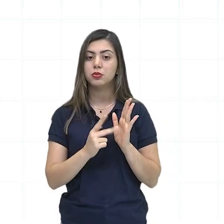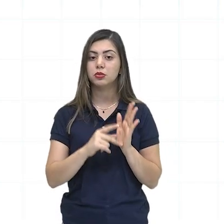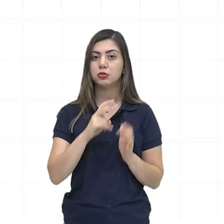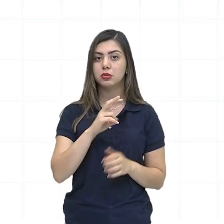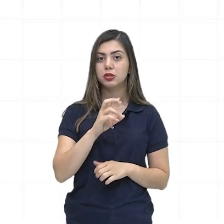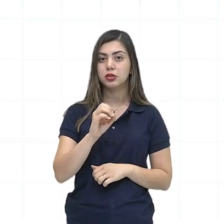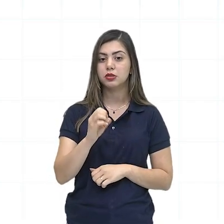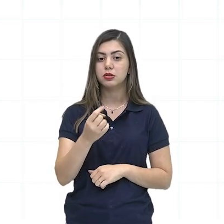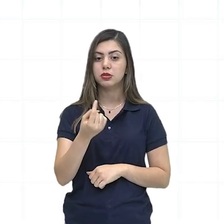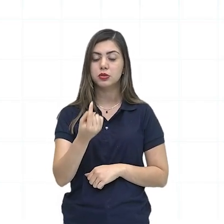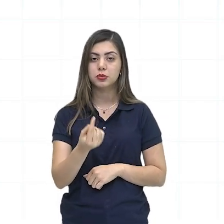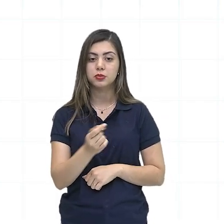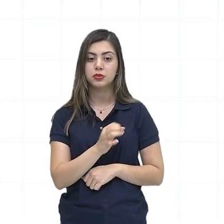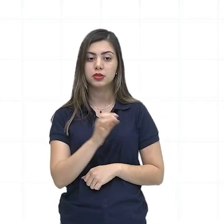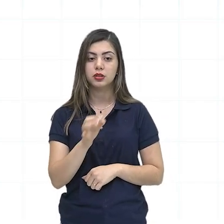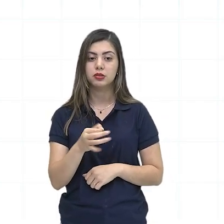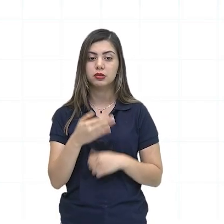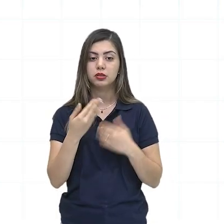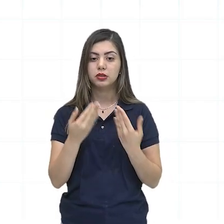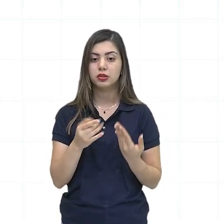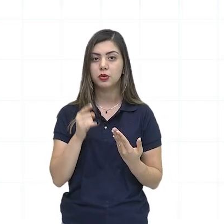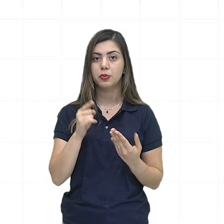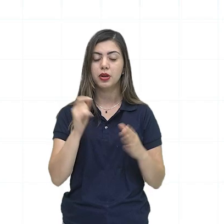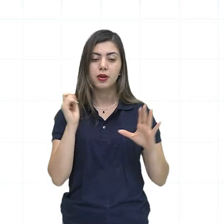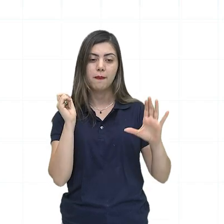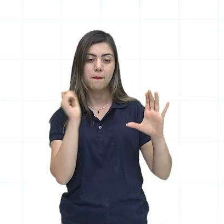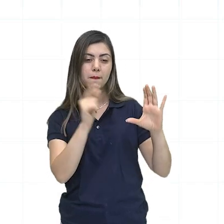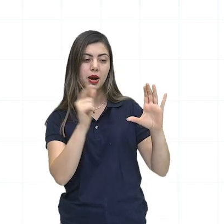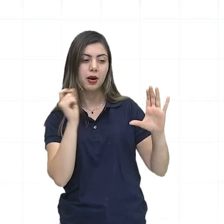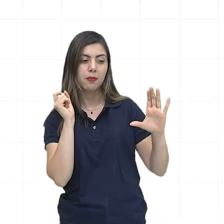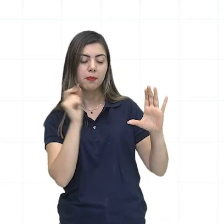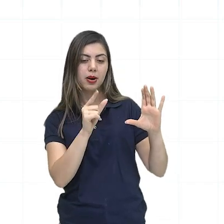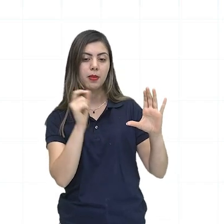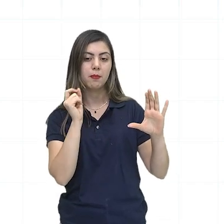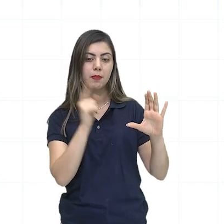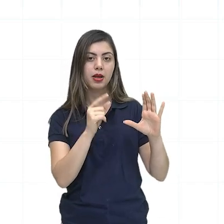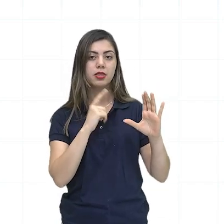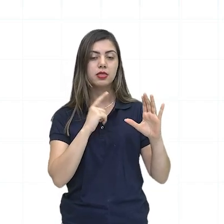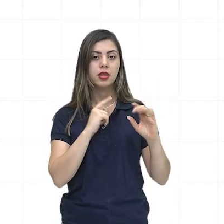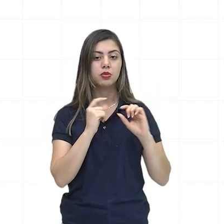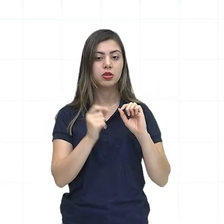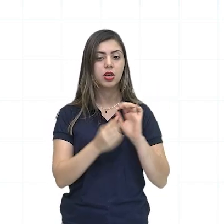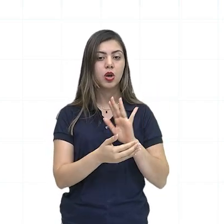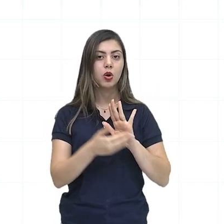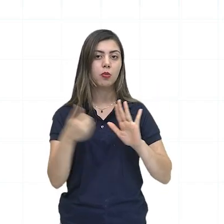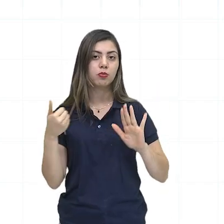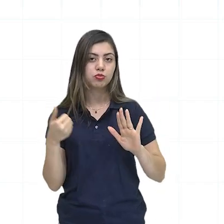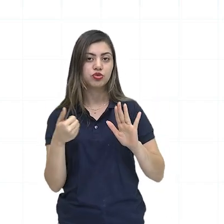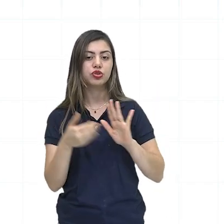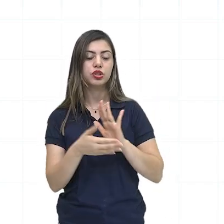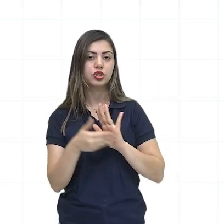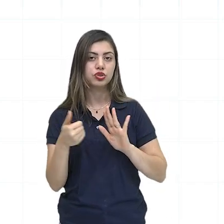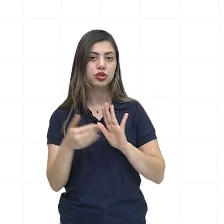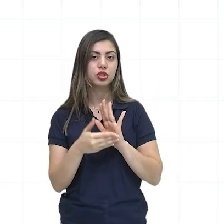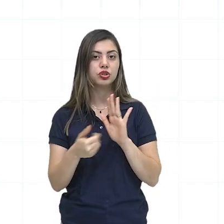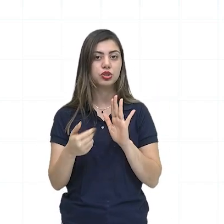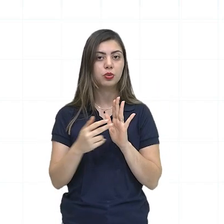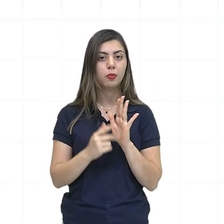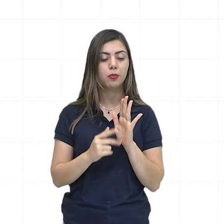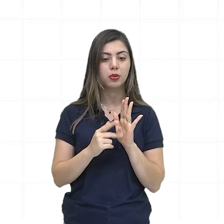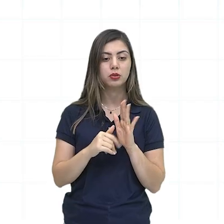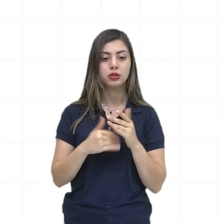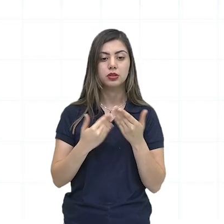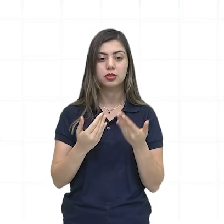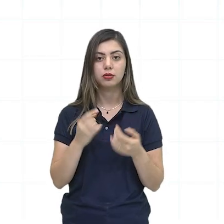501 pontos e a cada jogada é descontado o total de pontos obtidos. Quem